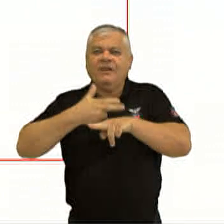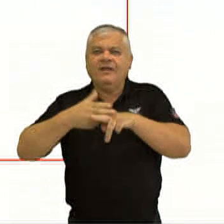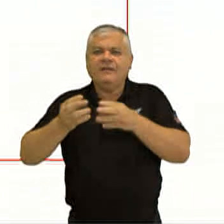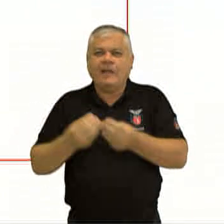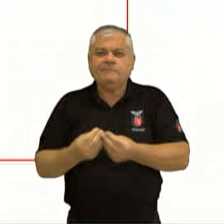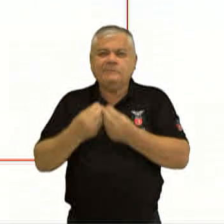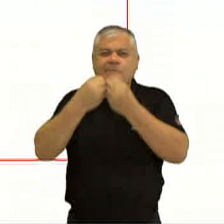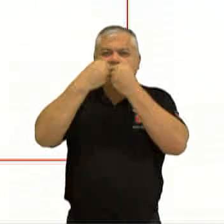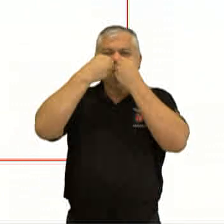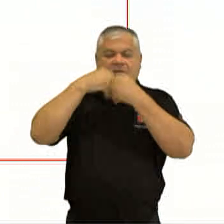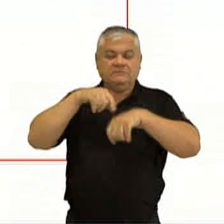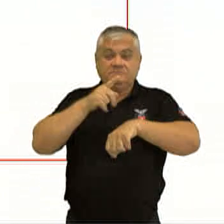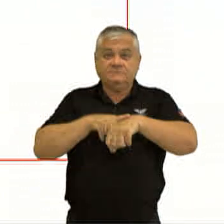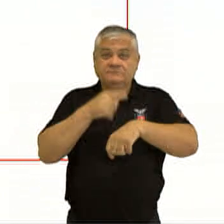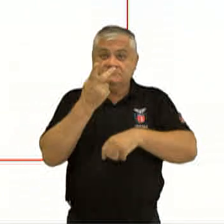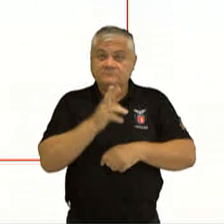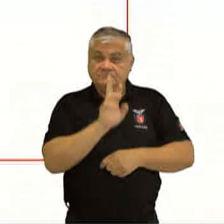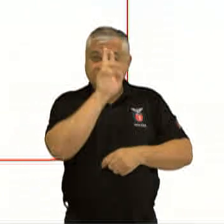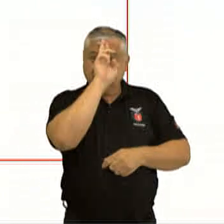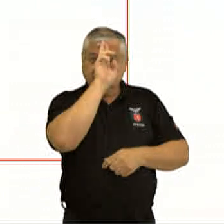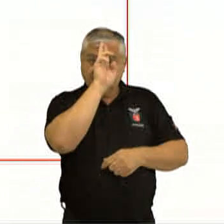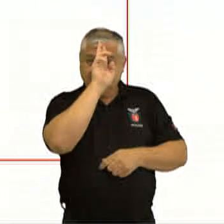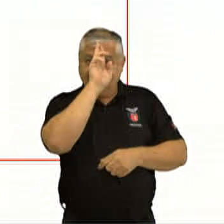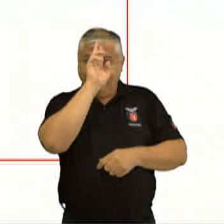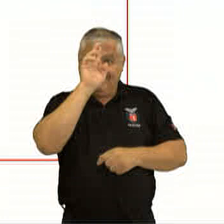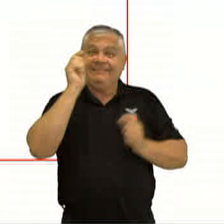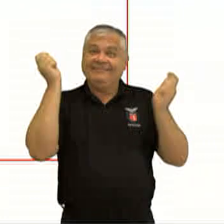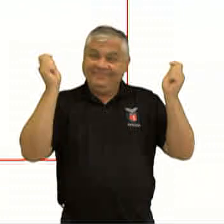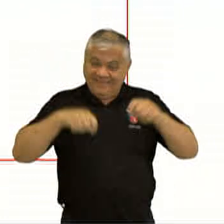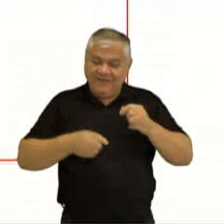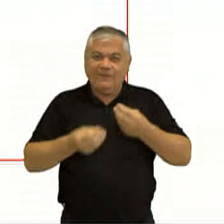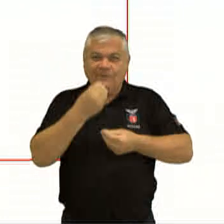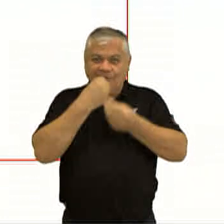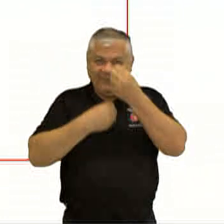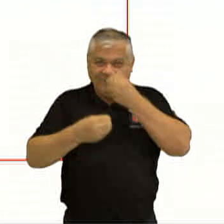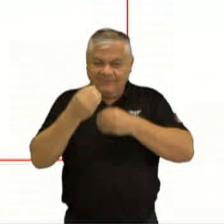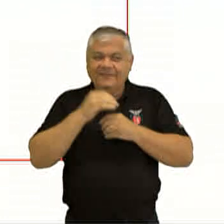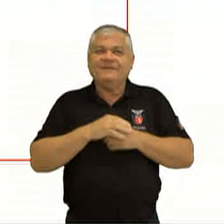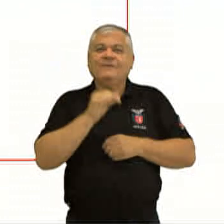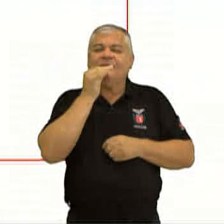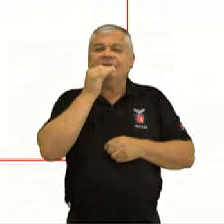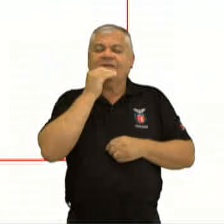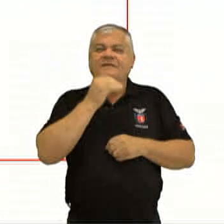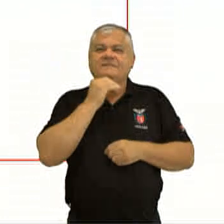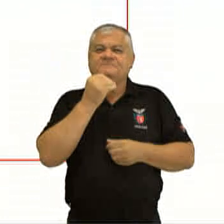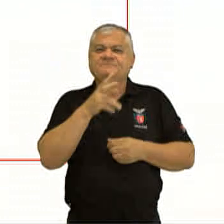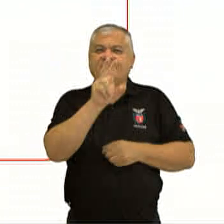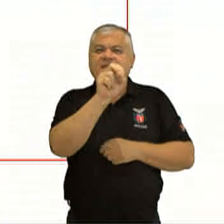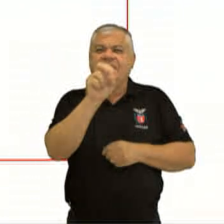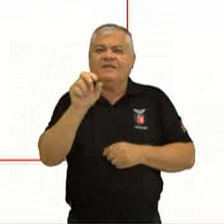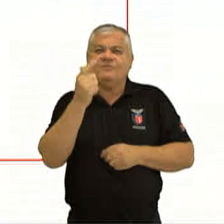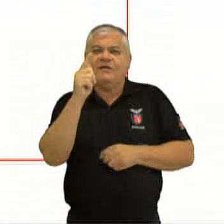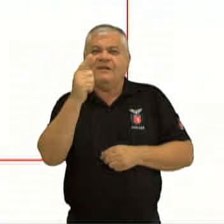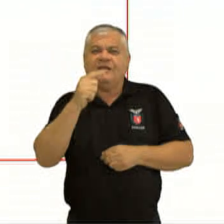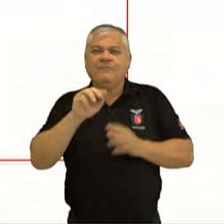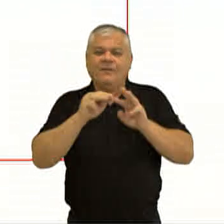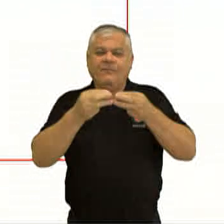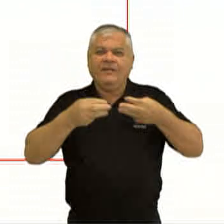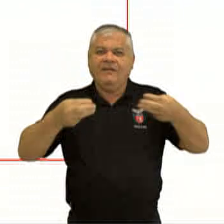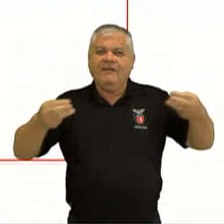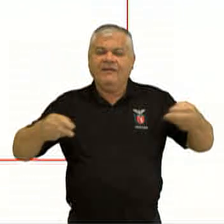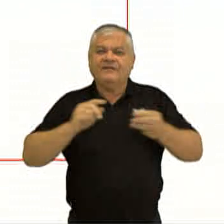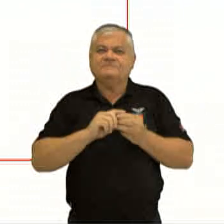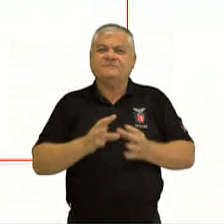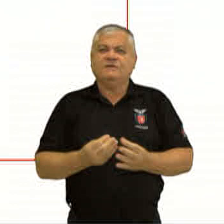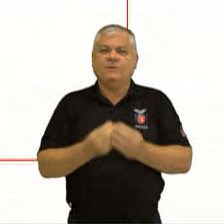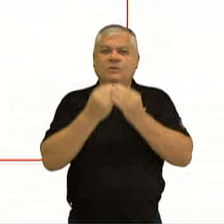Na hora do almoço, ainda ele tem estômago, né, para a hora do almoço, ele come 0,5 kg de macarrão, mais sanduíches,